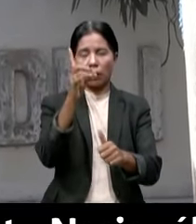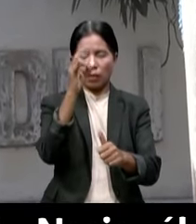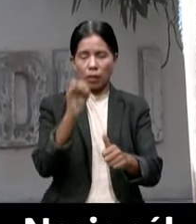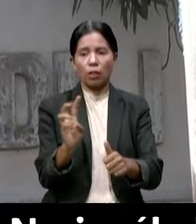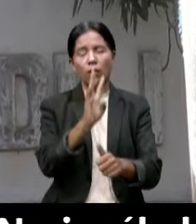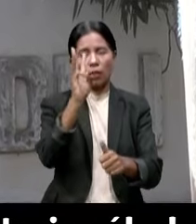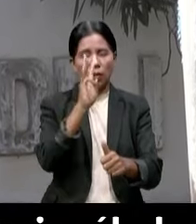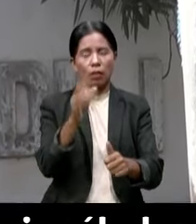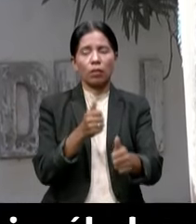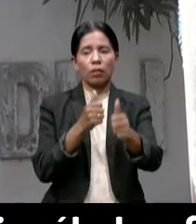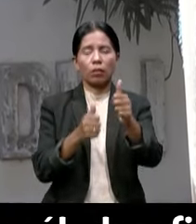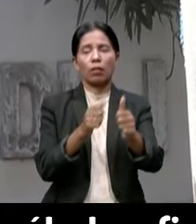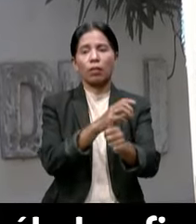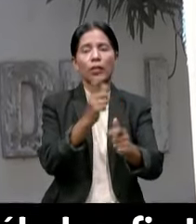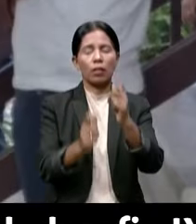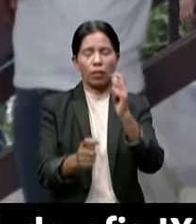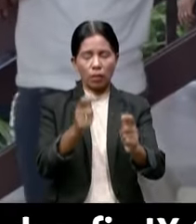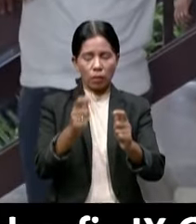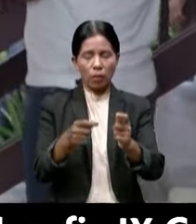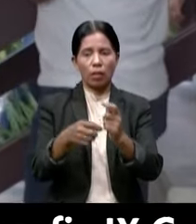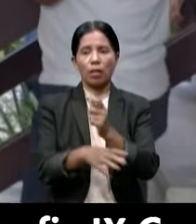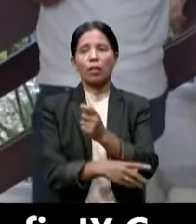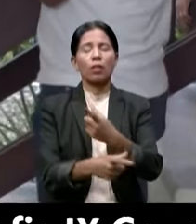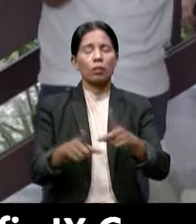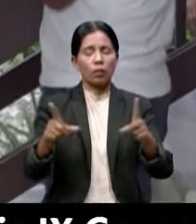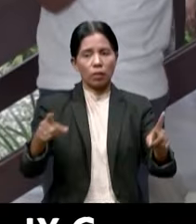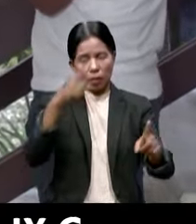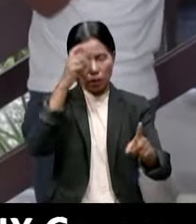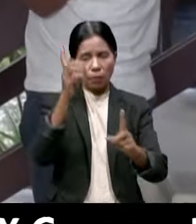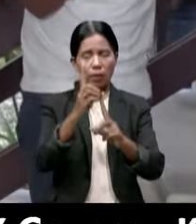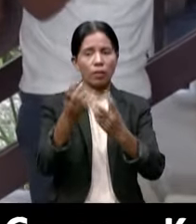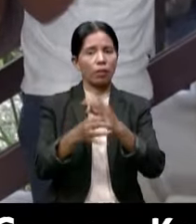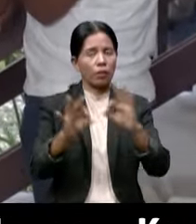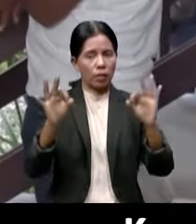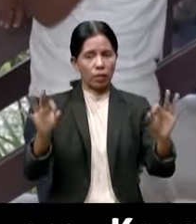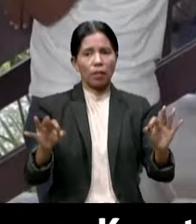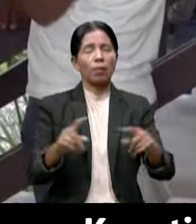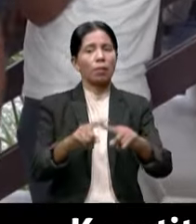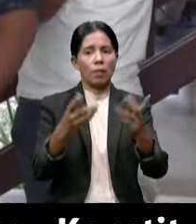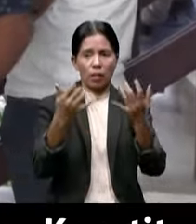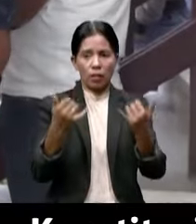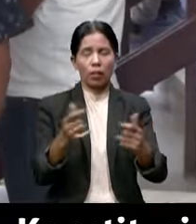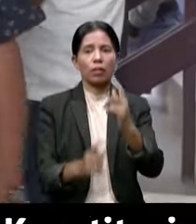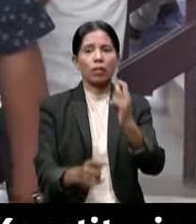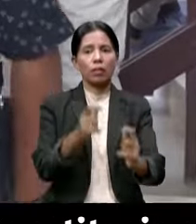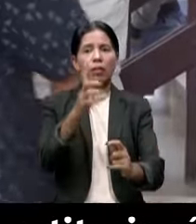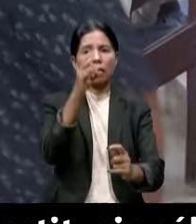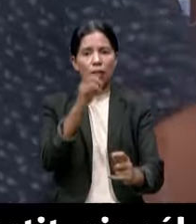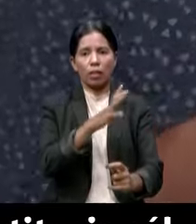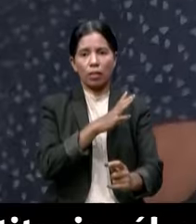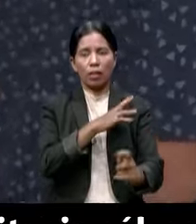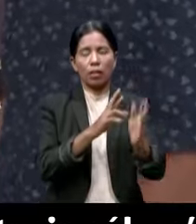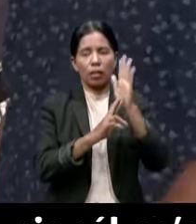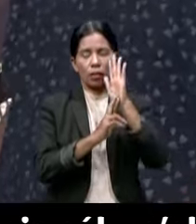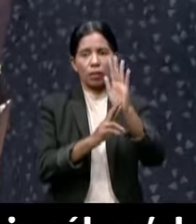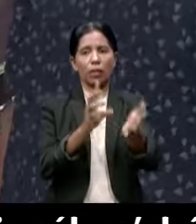quarta ne, tuir advogado ne, Tribunal liberta nia cliente, tamba prazo de detenção Liona, mai be dadau ne, Tribunal Dili hengela relatório